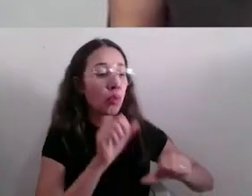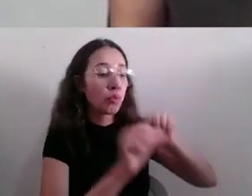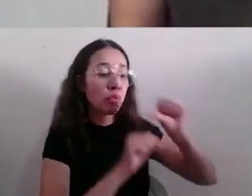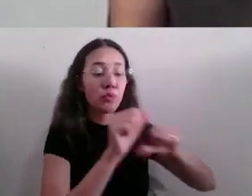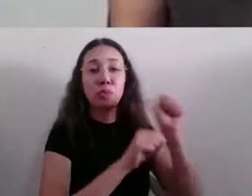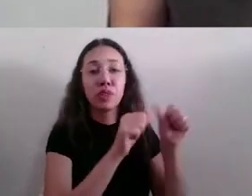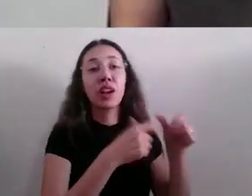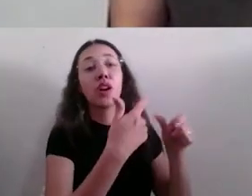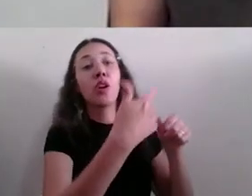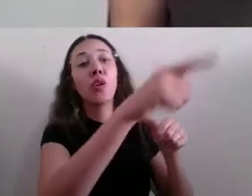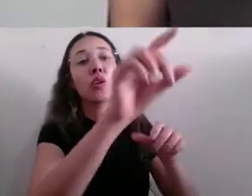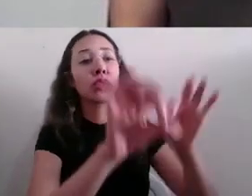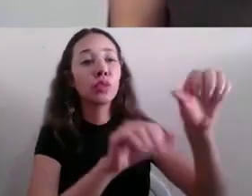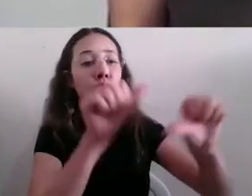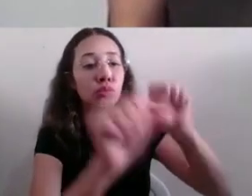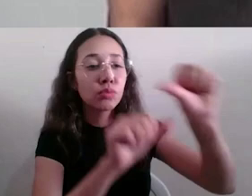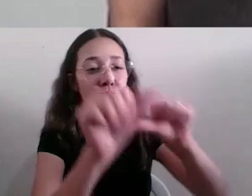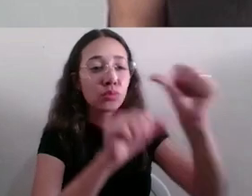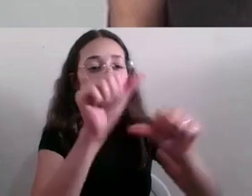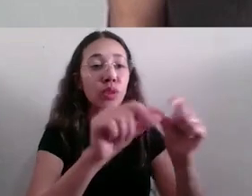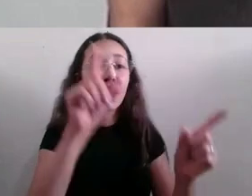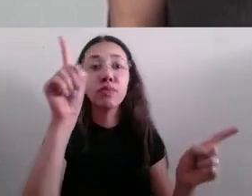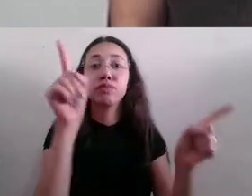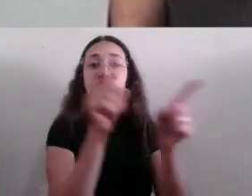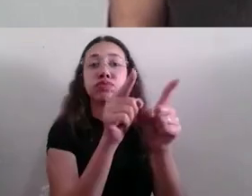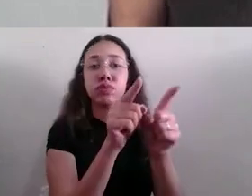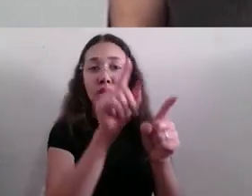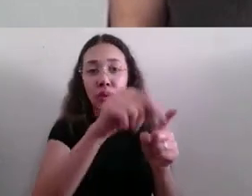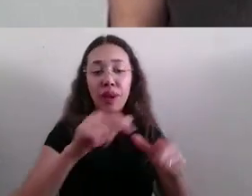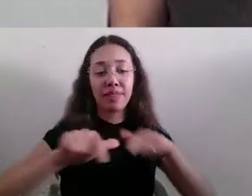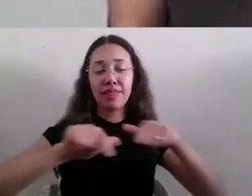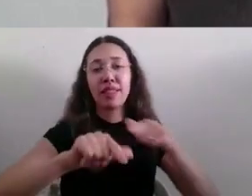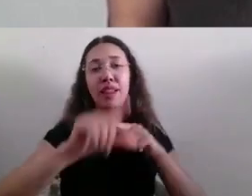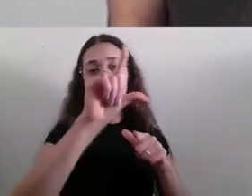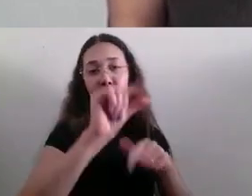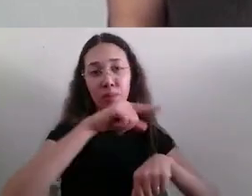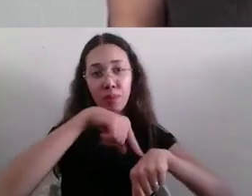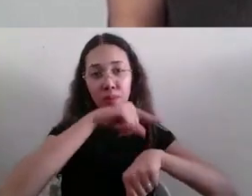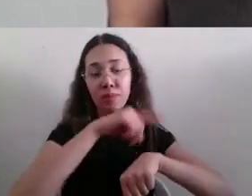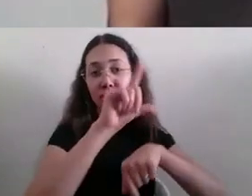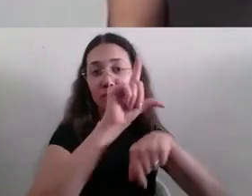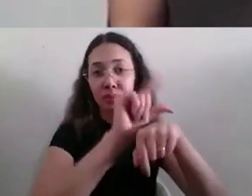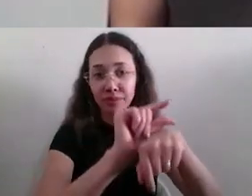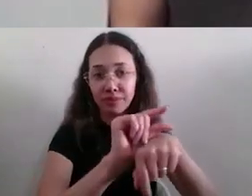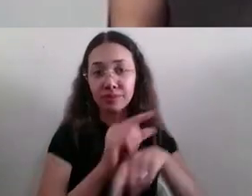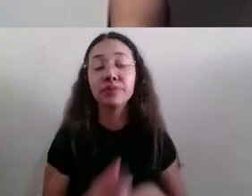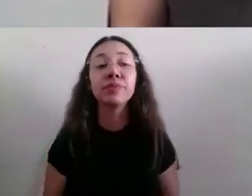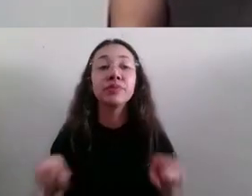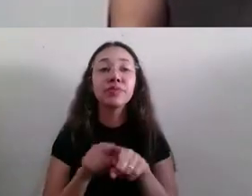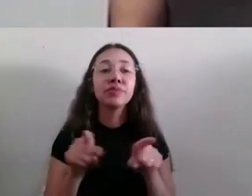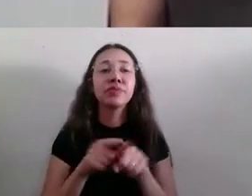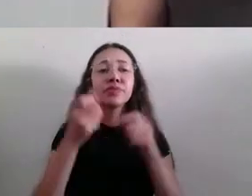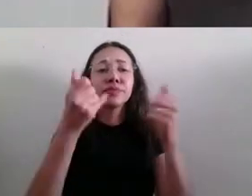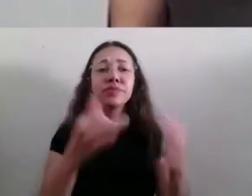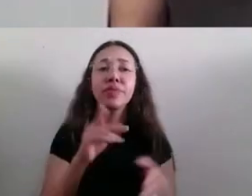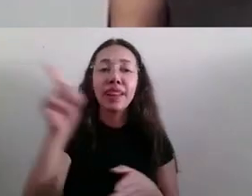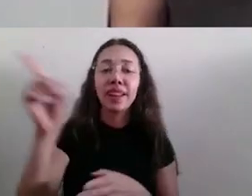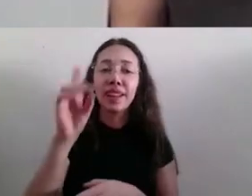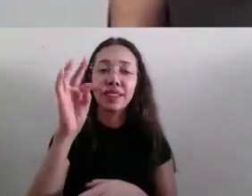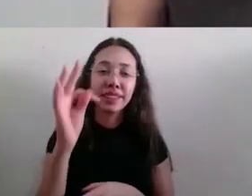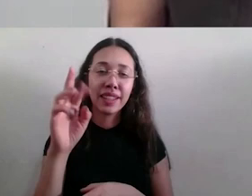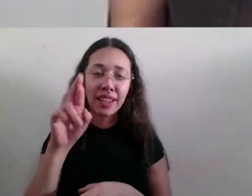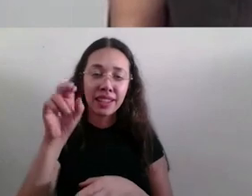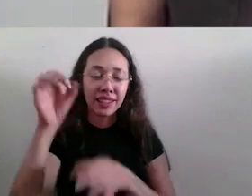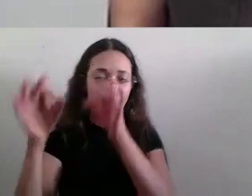numa equalização da carga de trabalho. Por exemplo, quando a gente vai para o TRF da primeira região, nós verificamos que eles criaram turmas